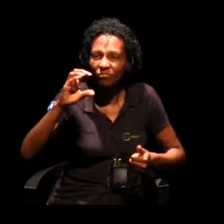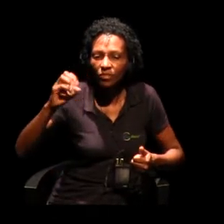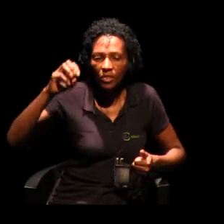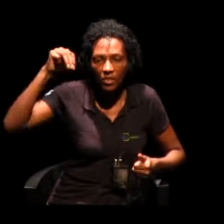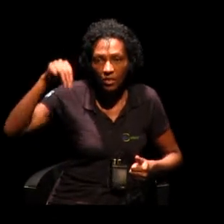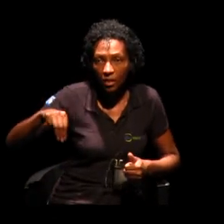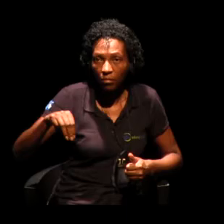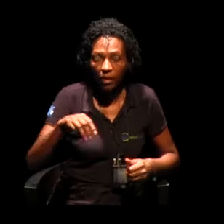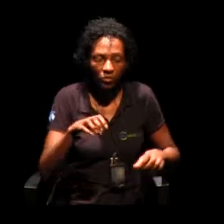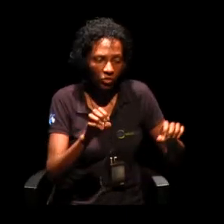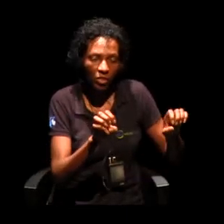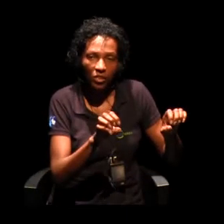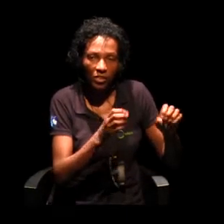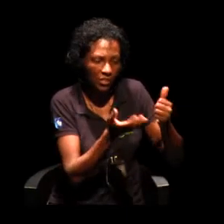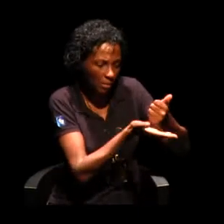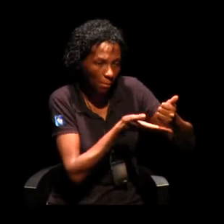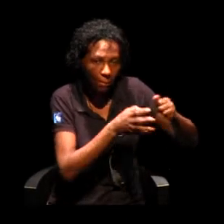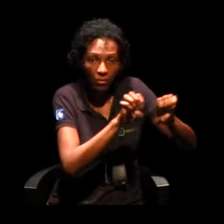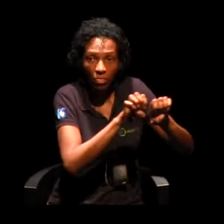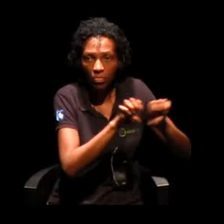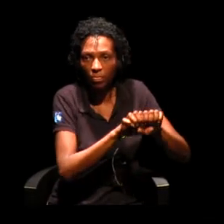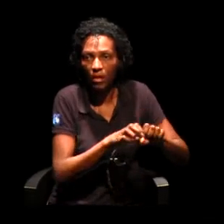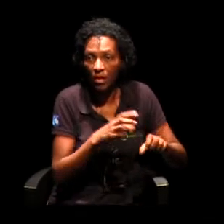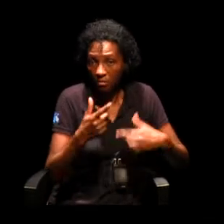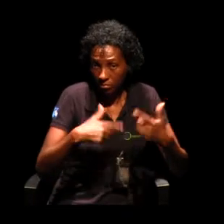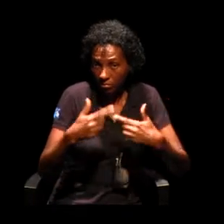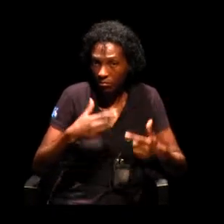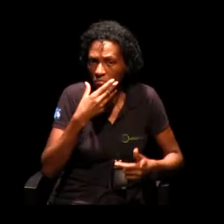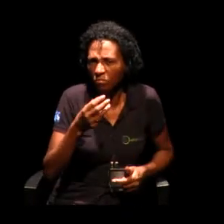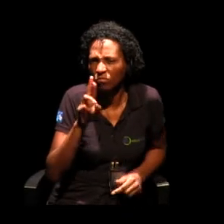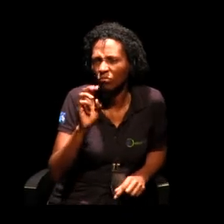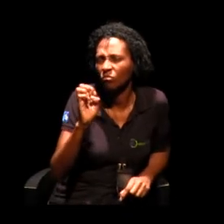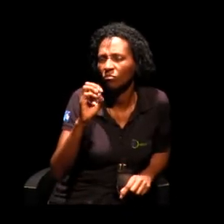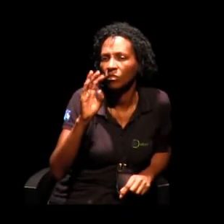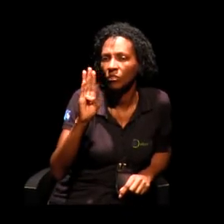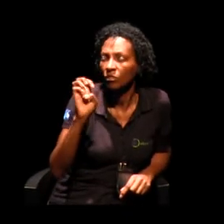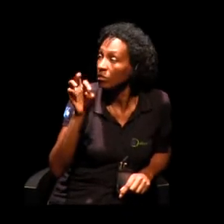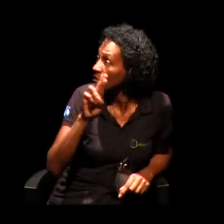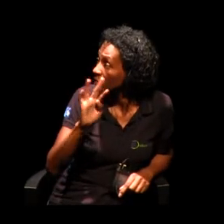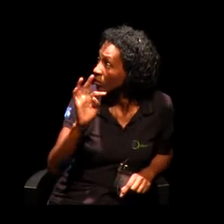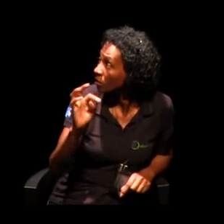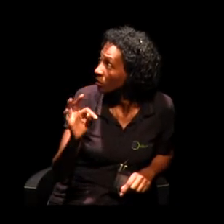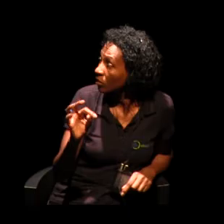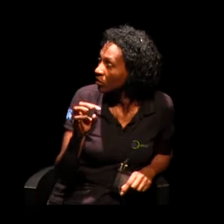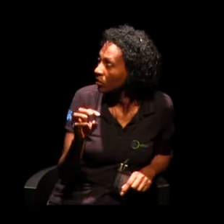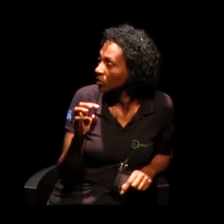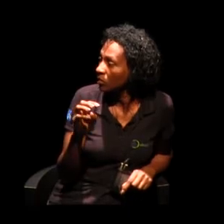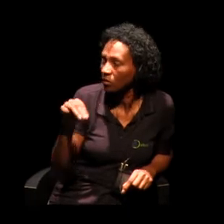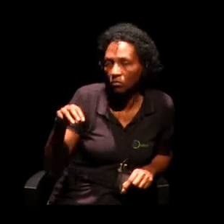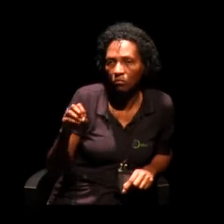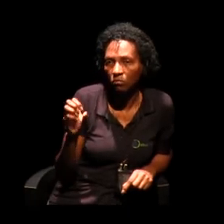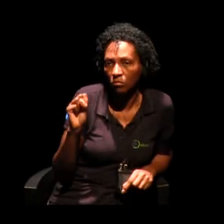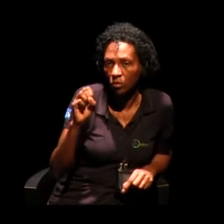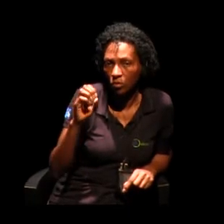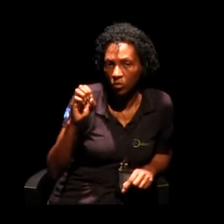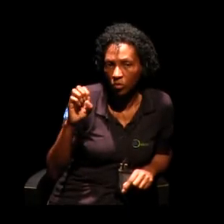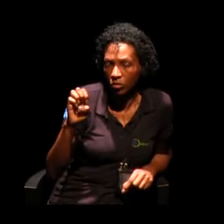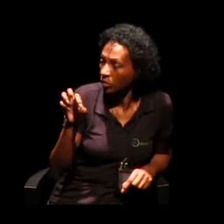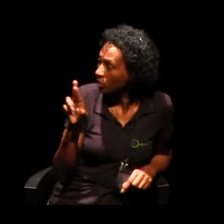dessas infraestruturas. E esse trabalho foi do Robert Moses, na Brooklyn Queens